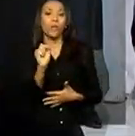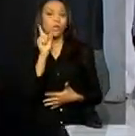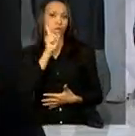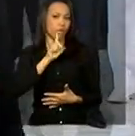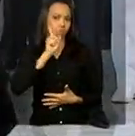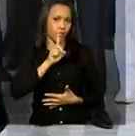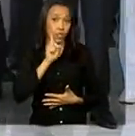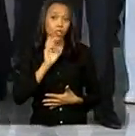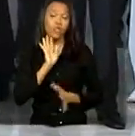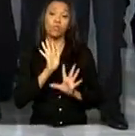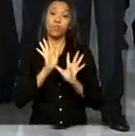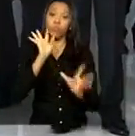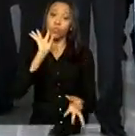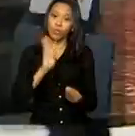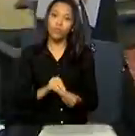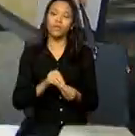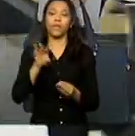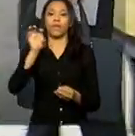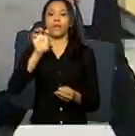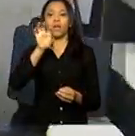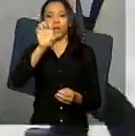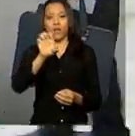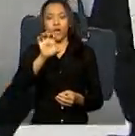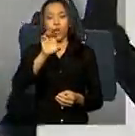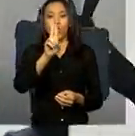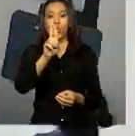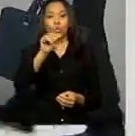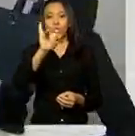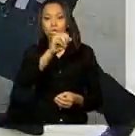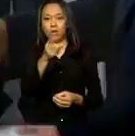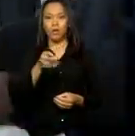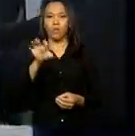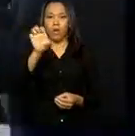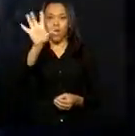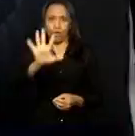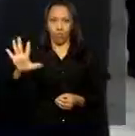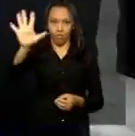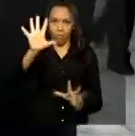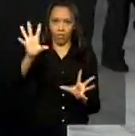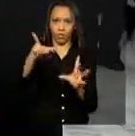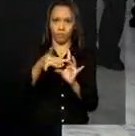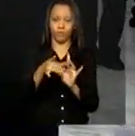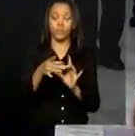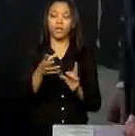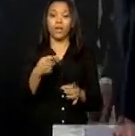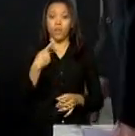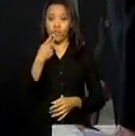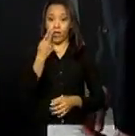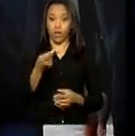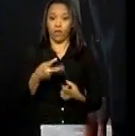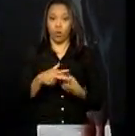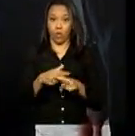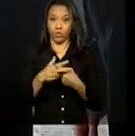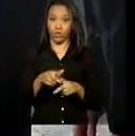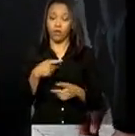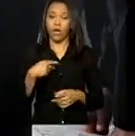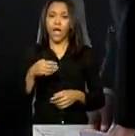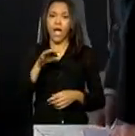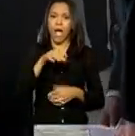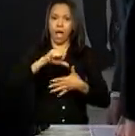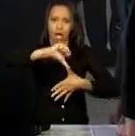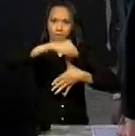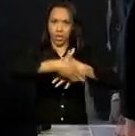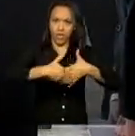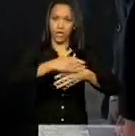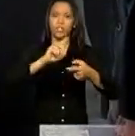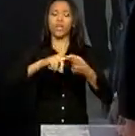Unidos e, por fim, de União Europeia, né? Lembrando que aí, se vocês me permitem ter uma correção do meu lapso aqui, entre América Latina e Estados